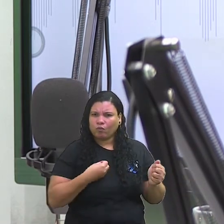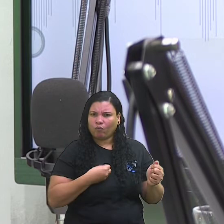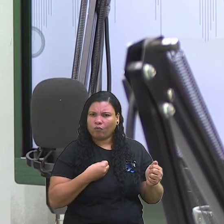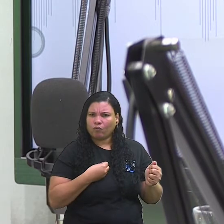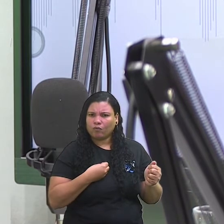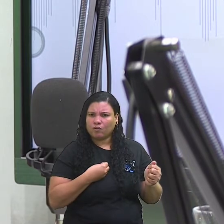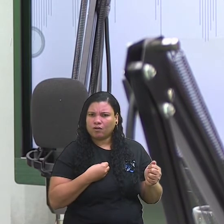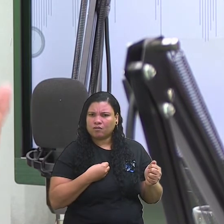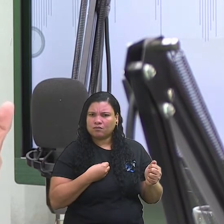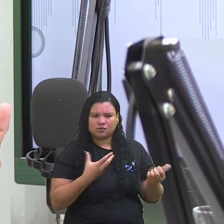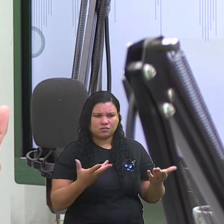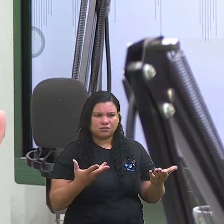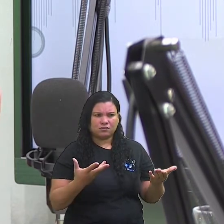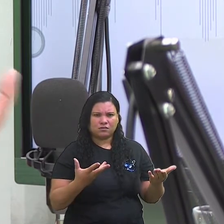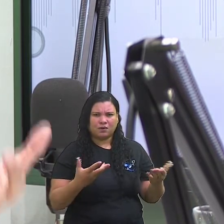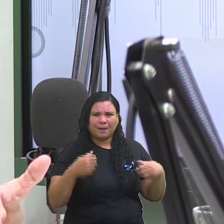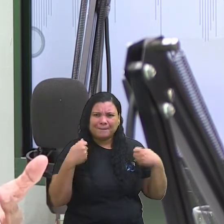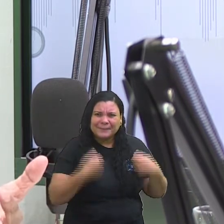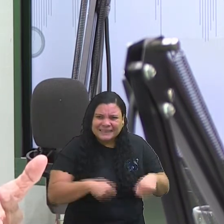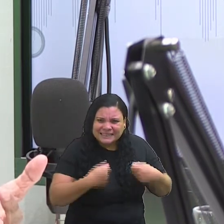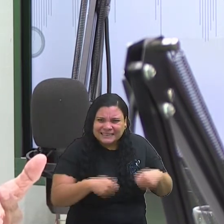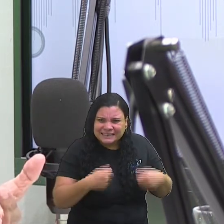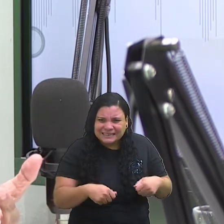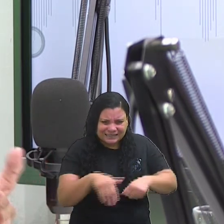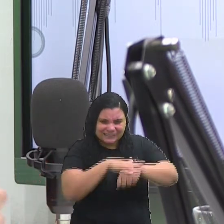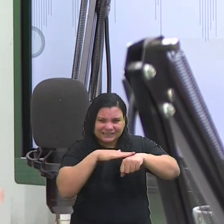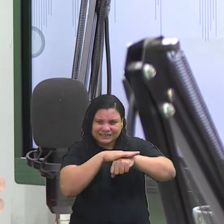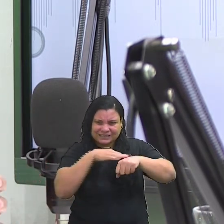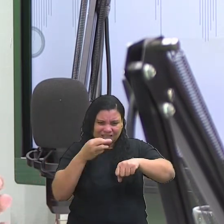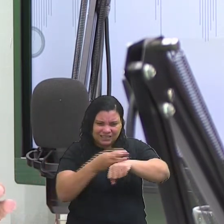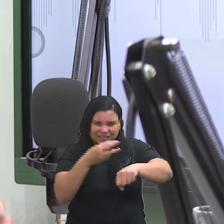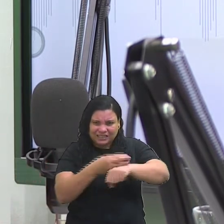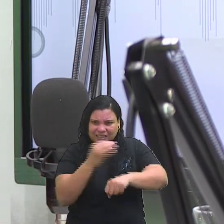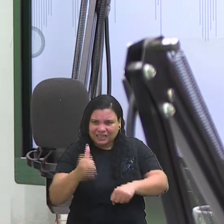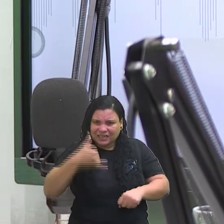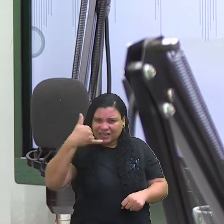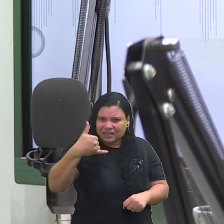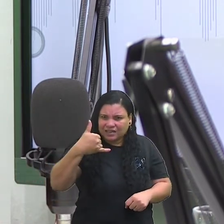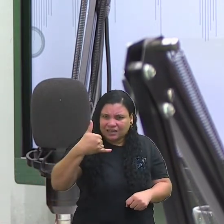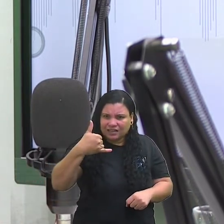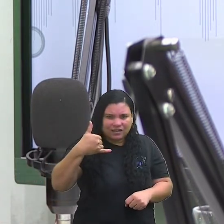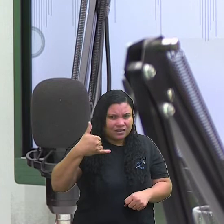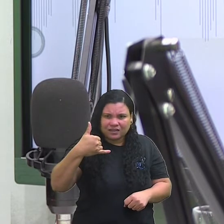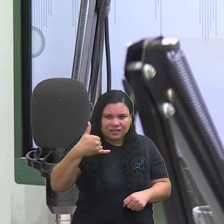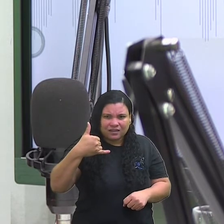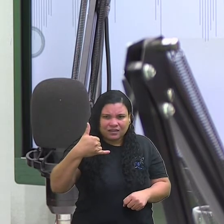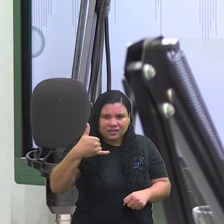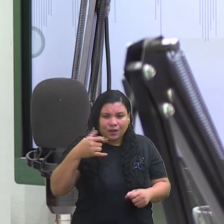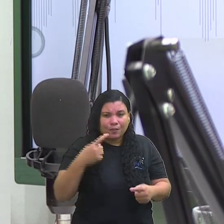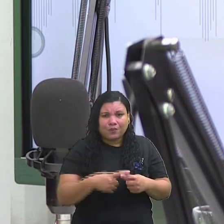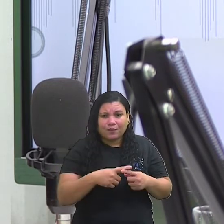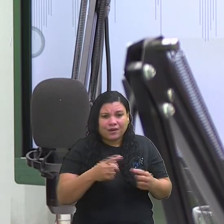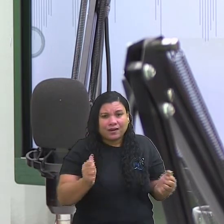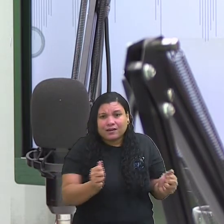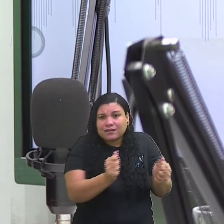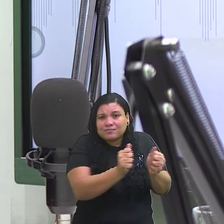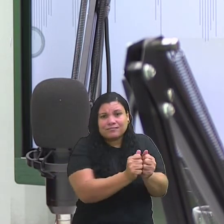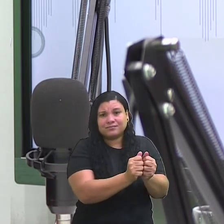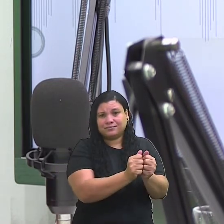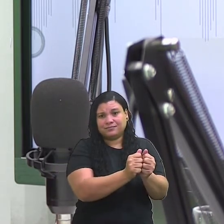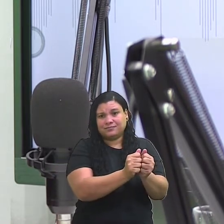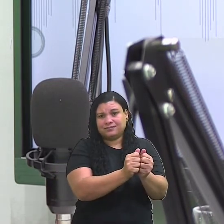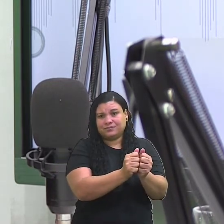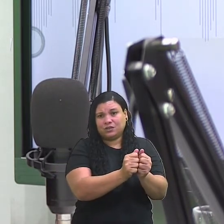peso muito diferente e muito maior. Sim. Então, ora, as tecnologias têm o seu lugar, são